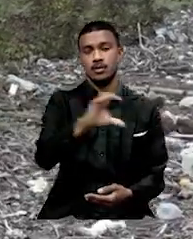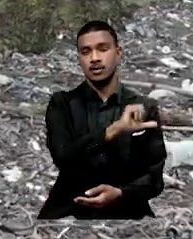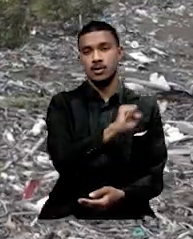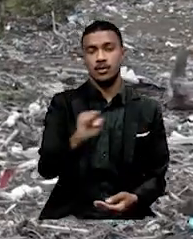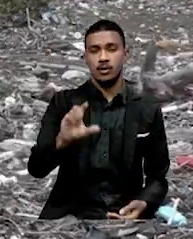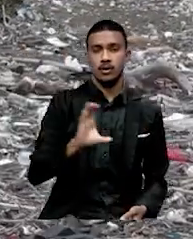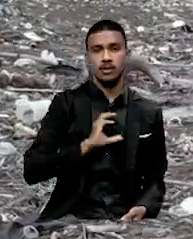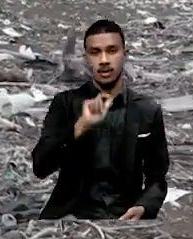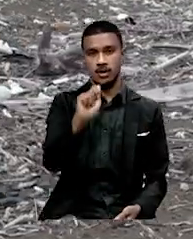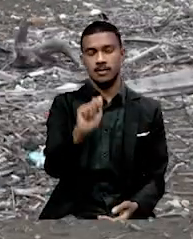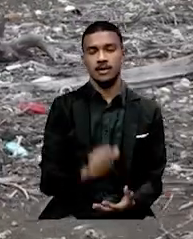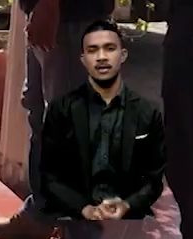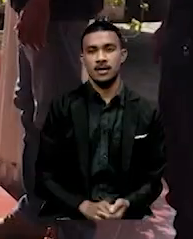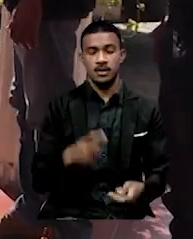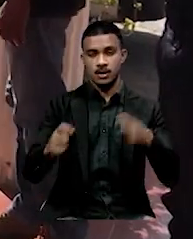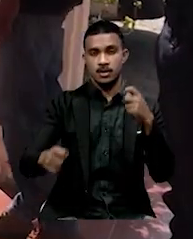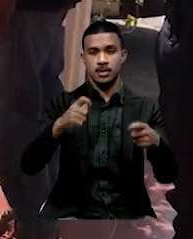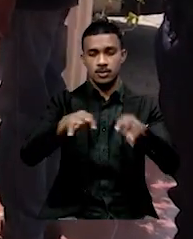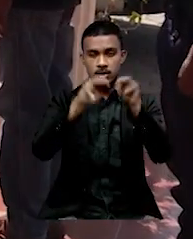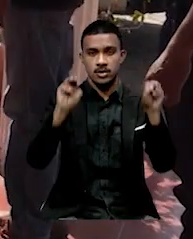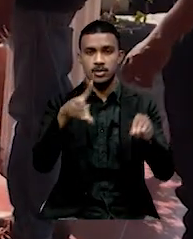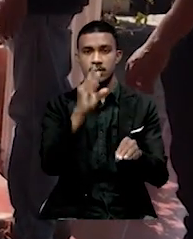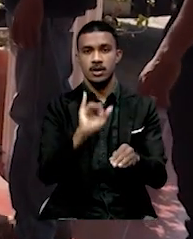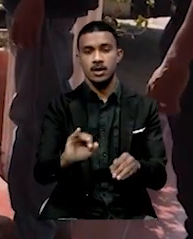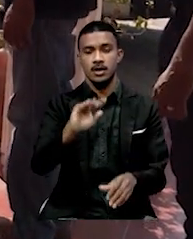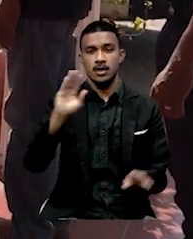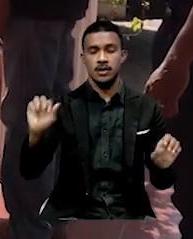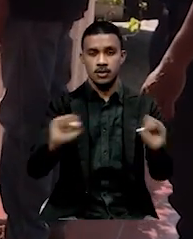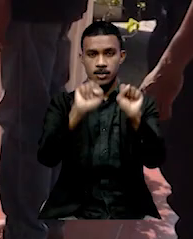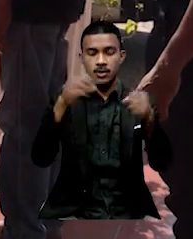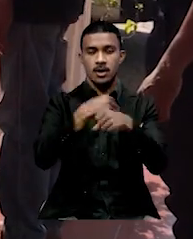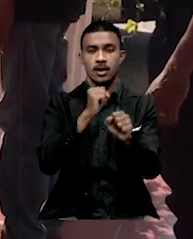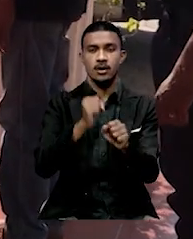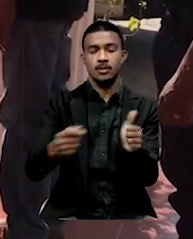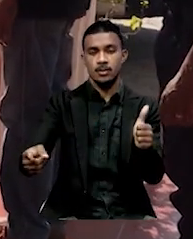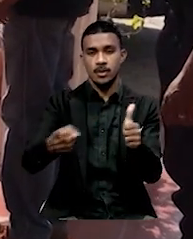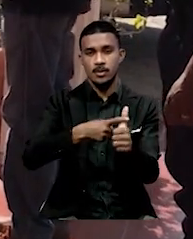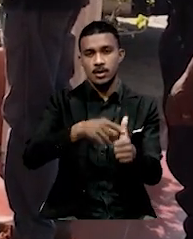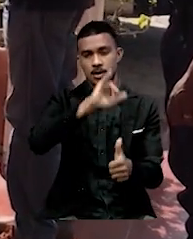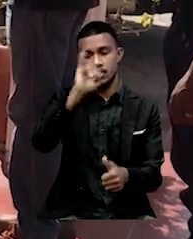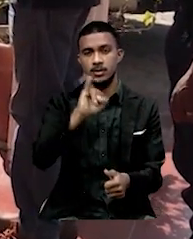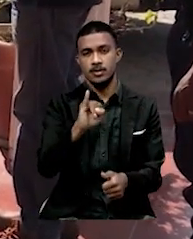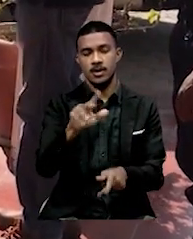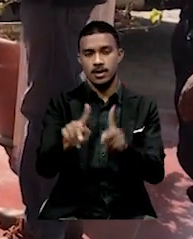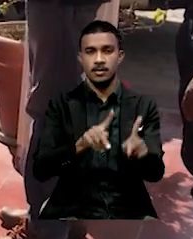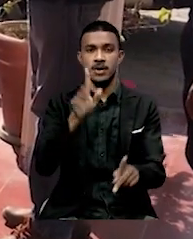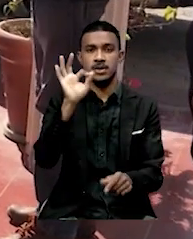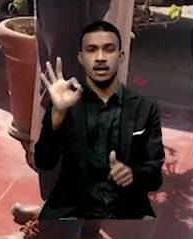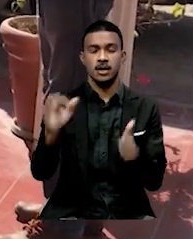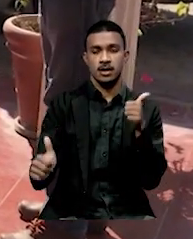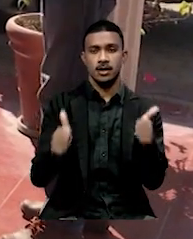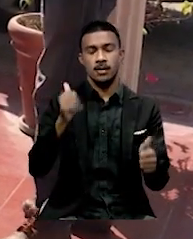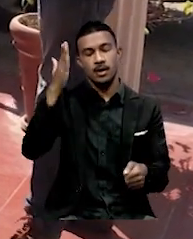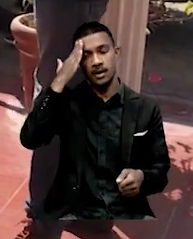Covalima. Tribunal Distrital Dili ia domingo ne hala una proceso primeiro interrogatório barguido na insia nebe